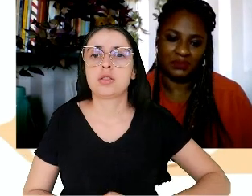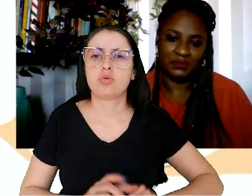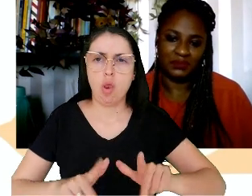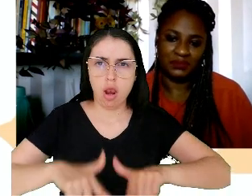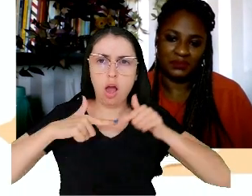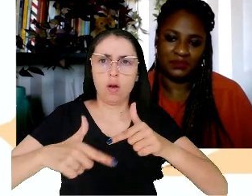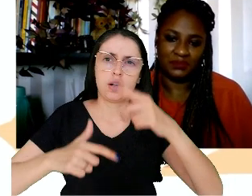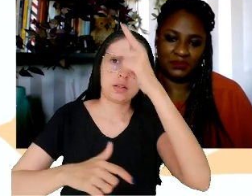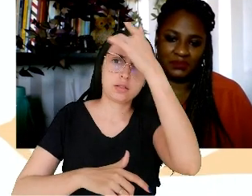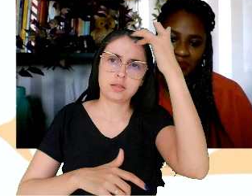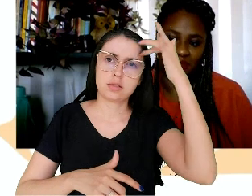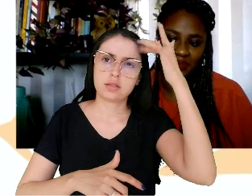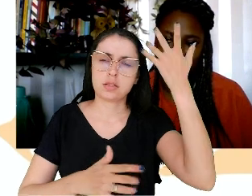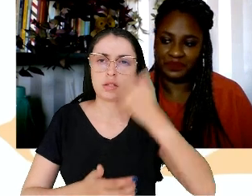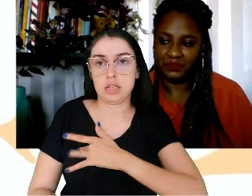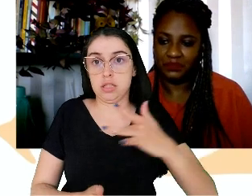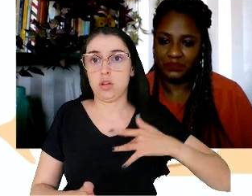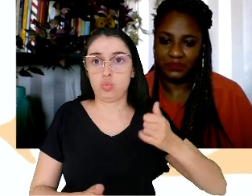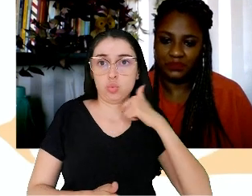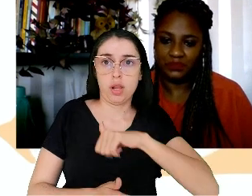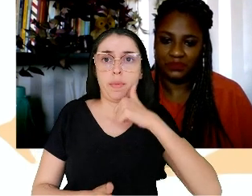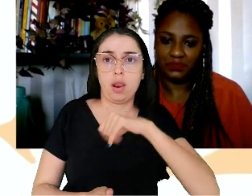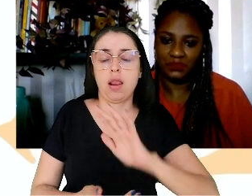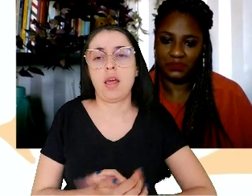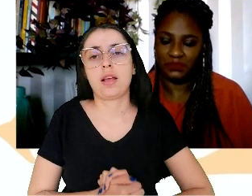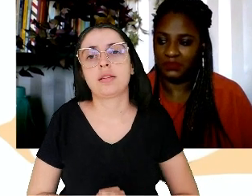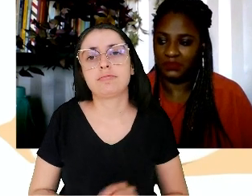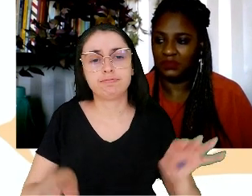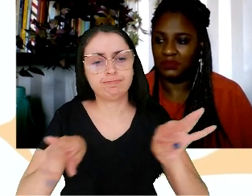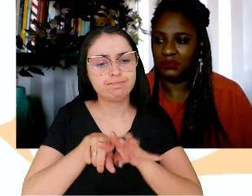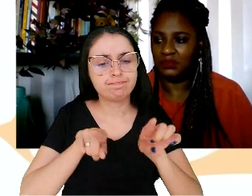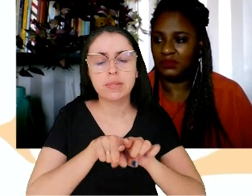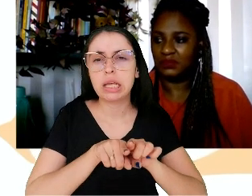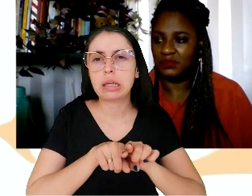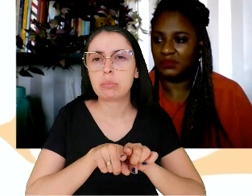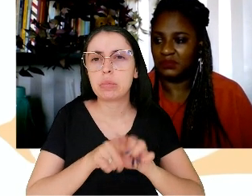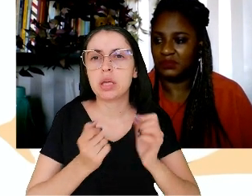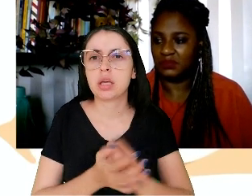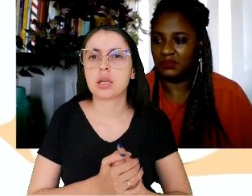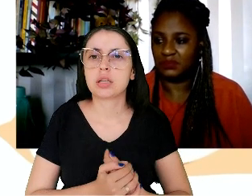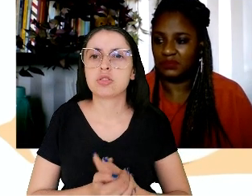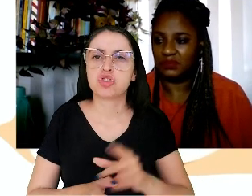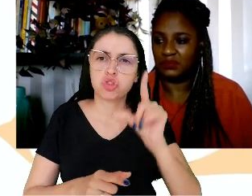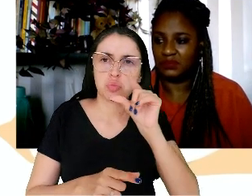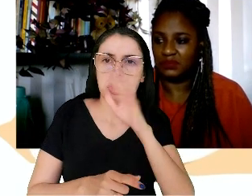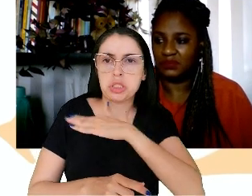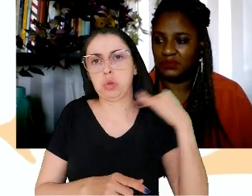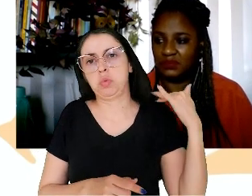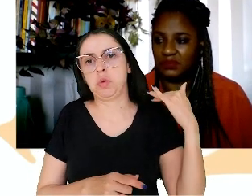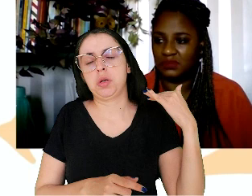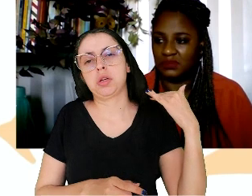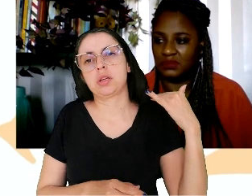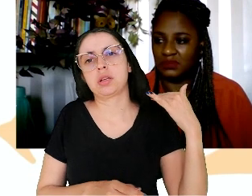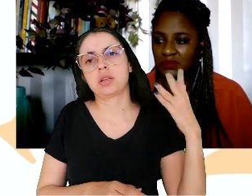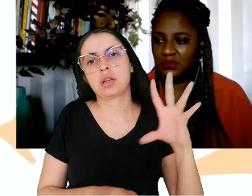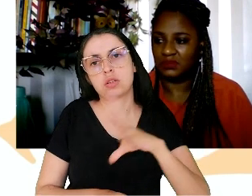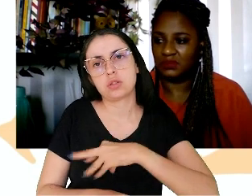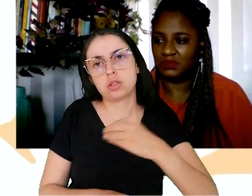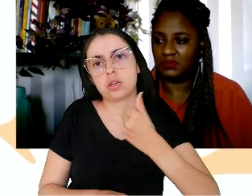da Mulher, e coincidentemente também o dia da redução da